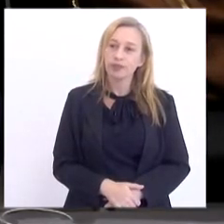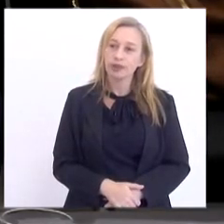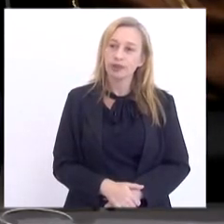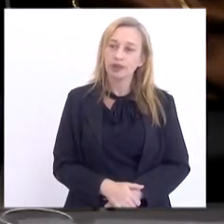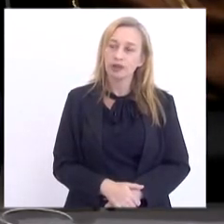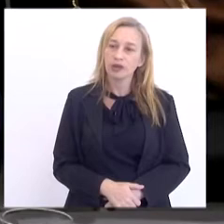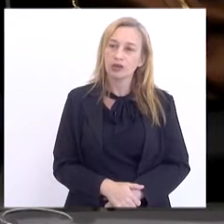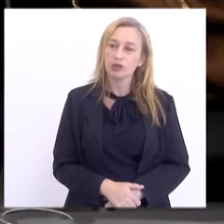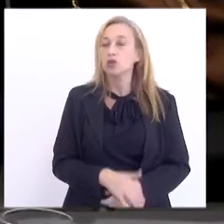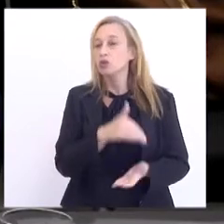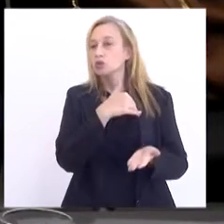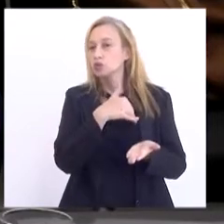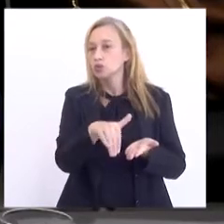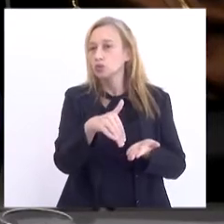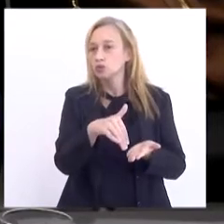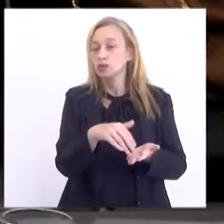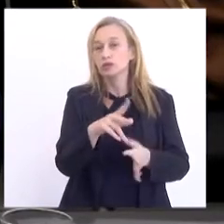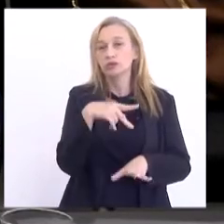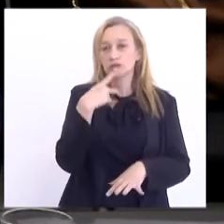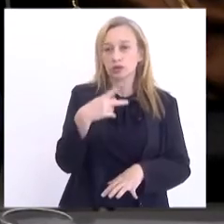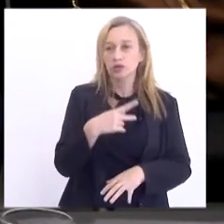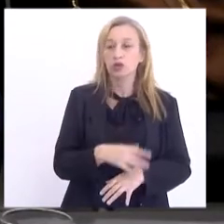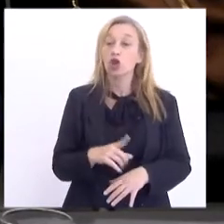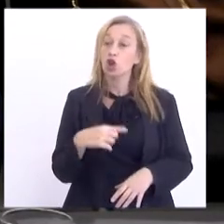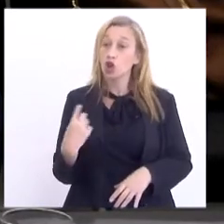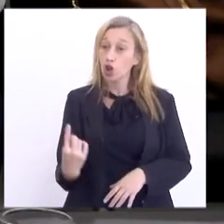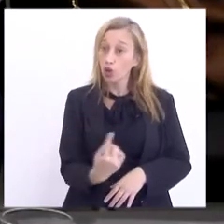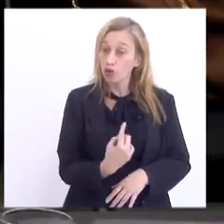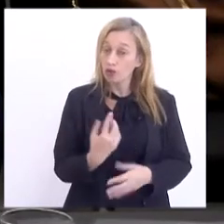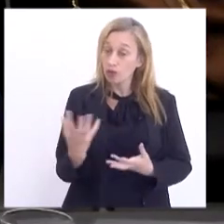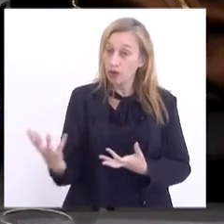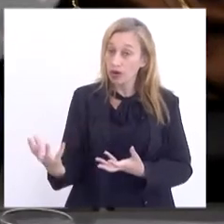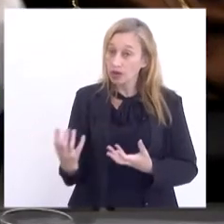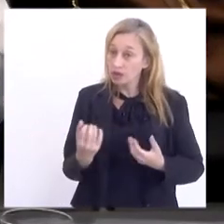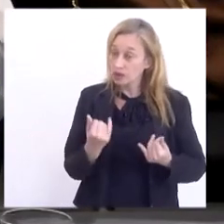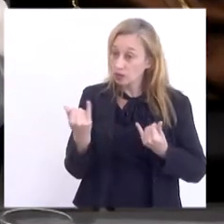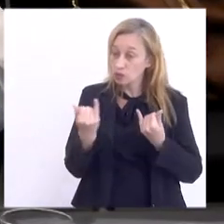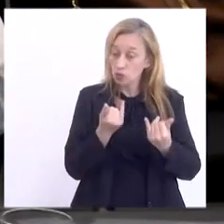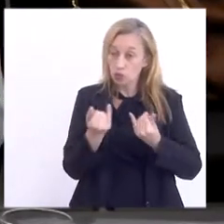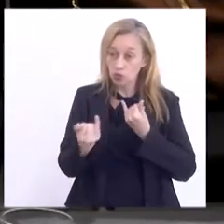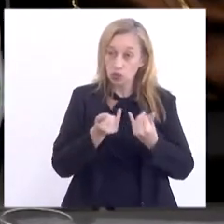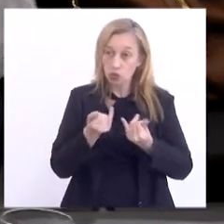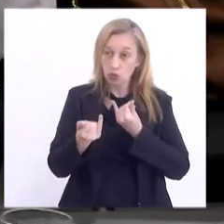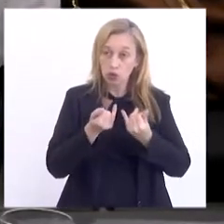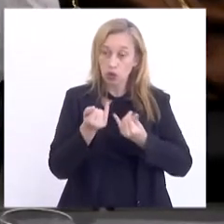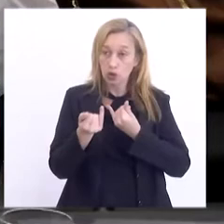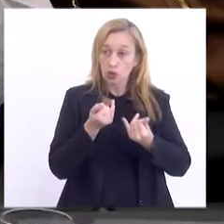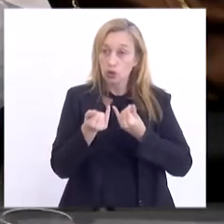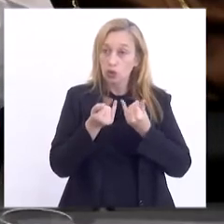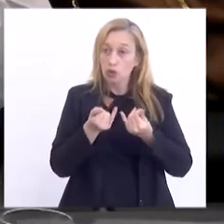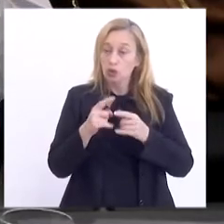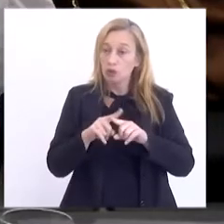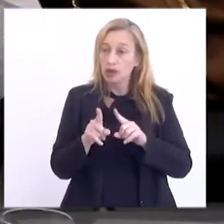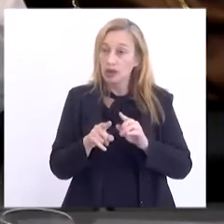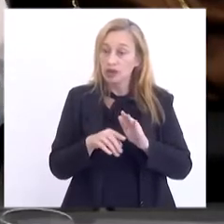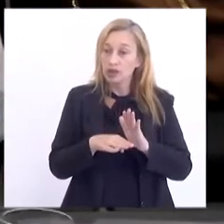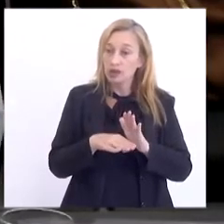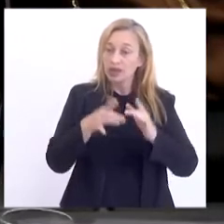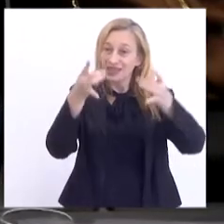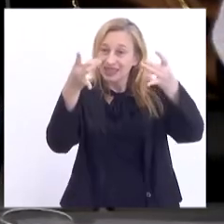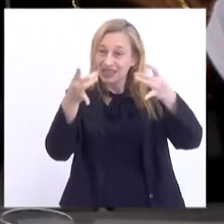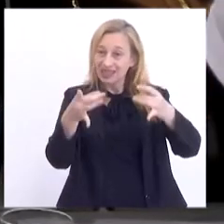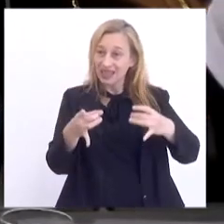o secretário diz o seguinte não nós vamos receber as informações mas o nível de